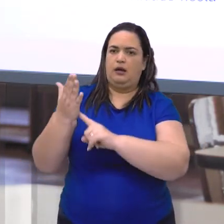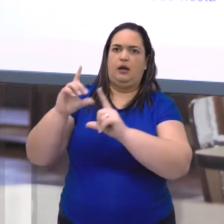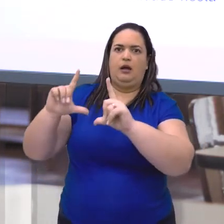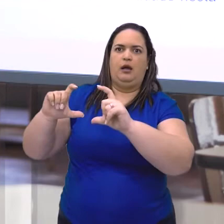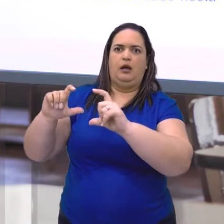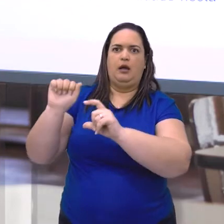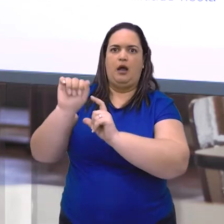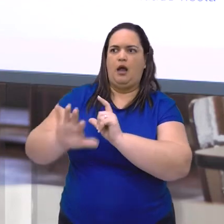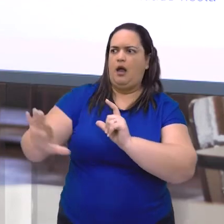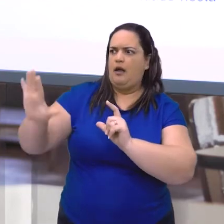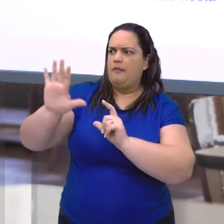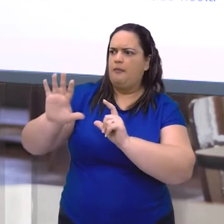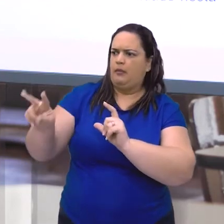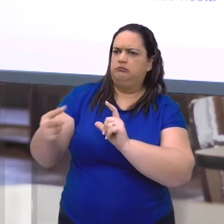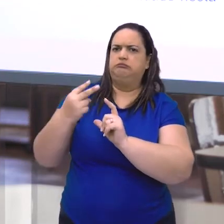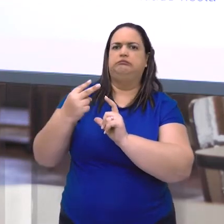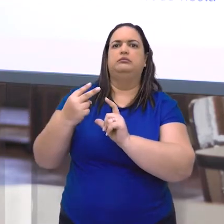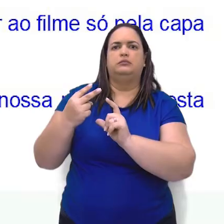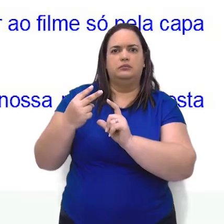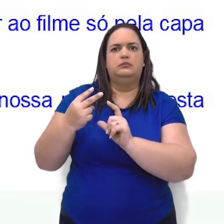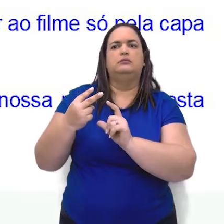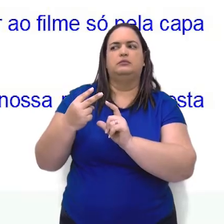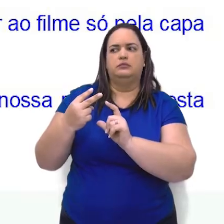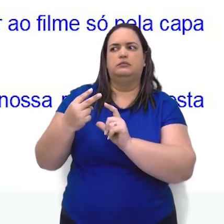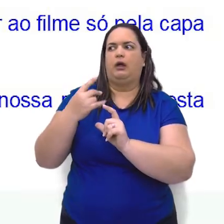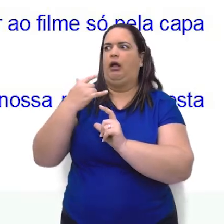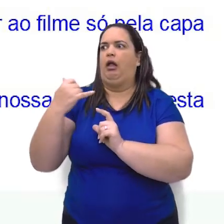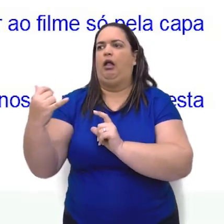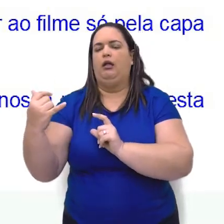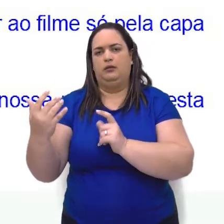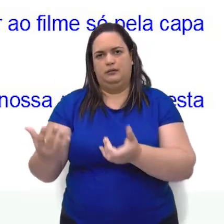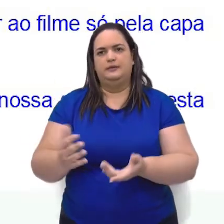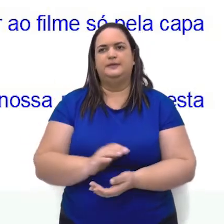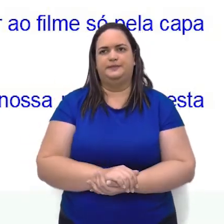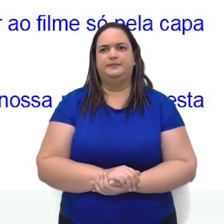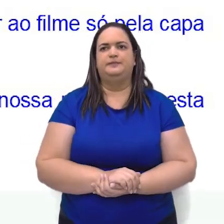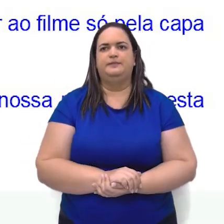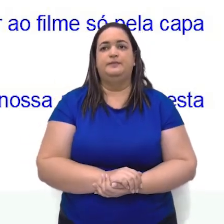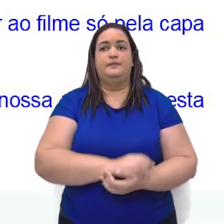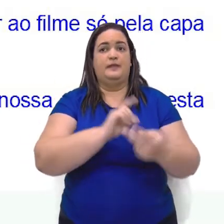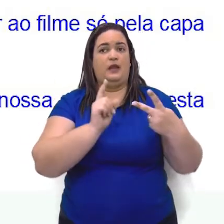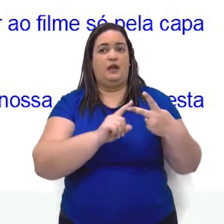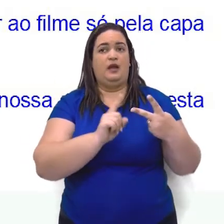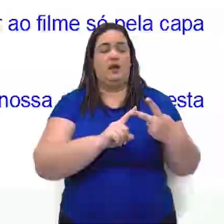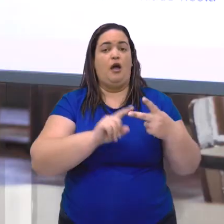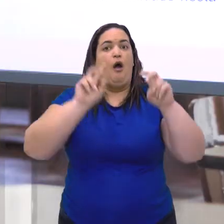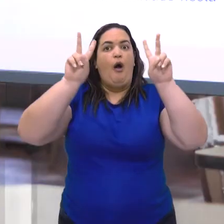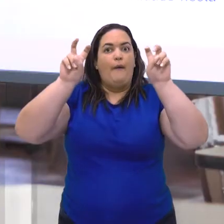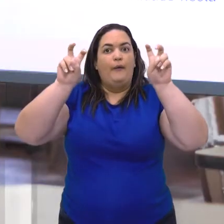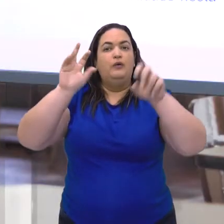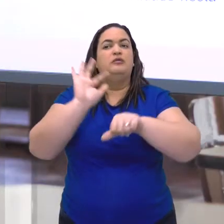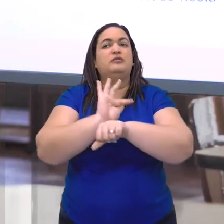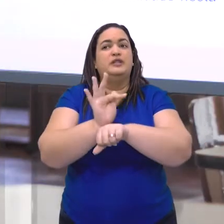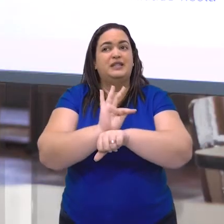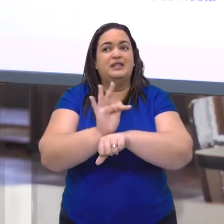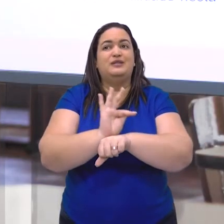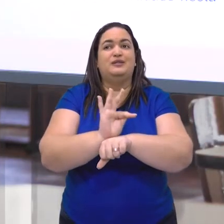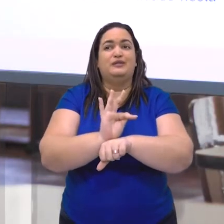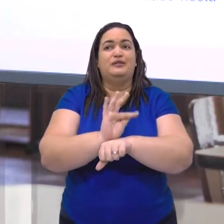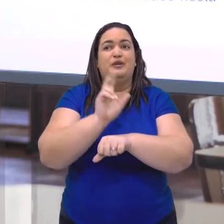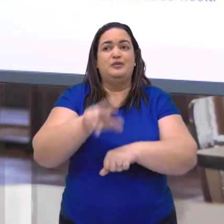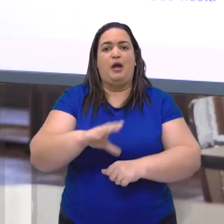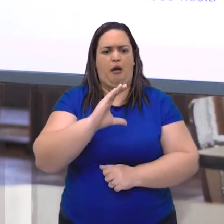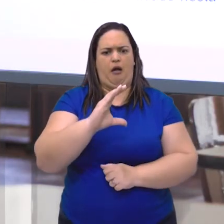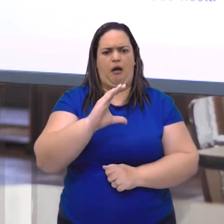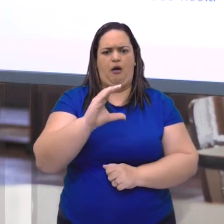vai atrair a gente. Também o título do filme, que já aguça a curiosidade, né? Contágio,